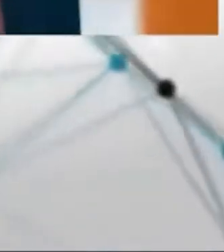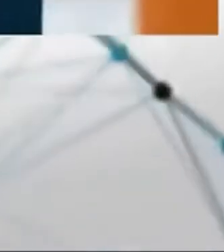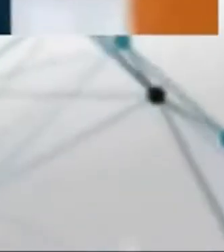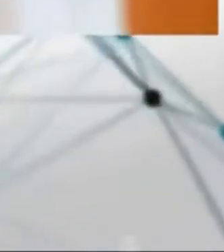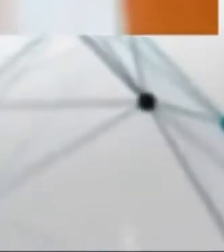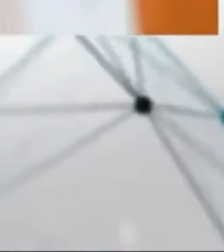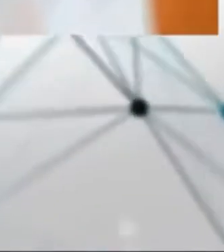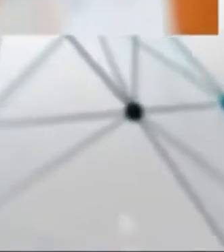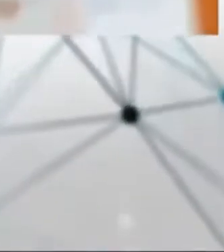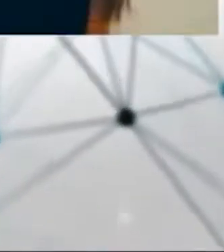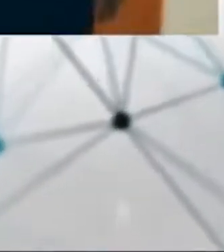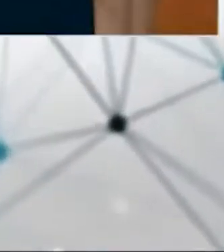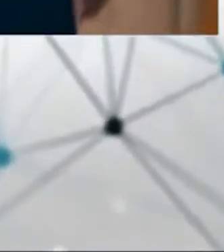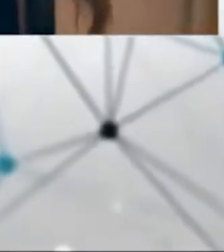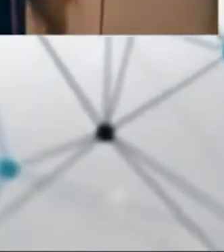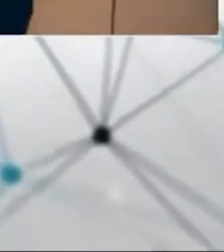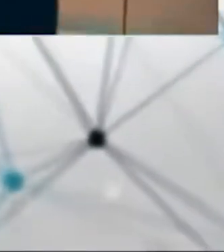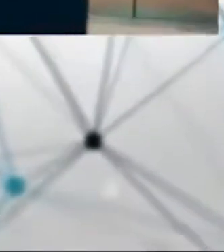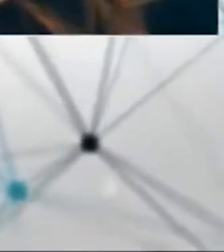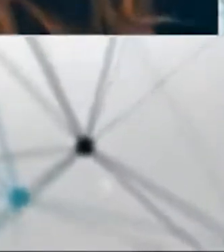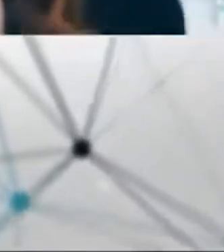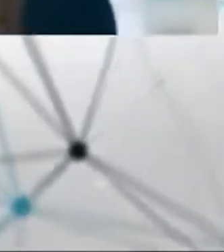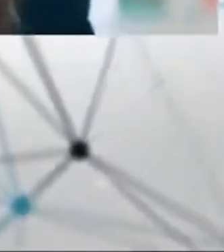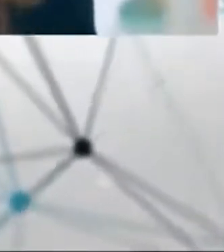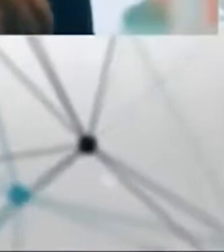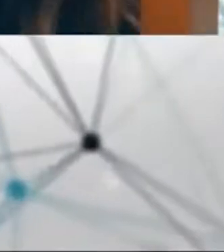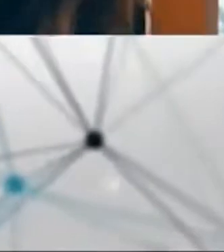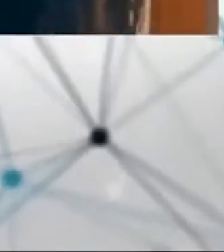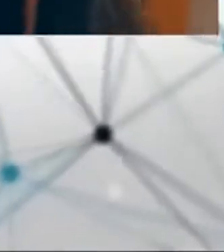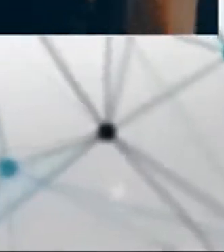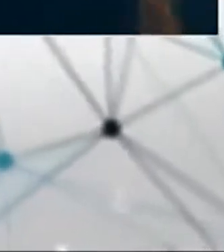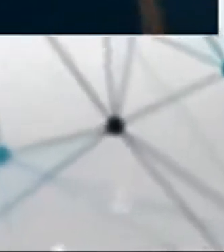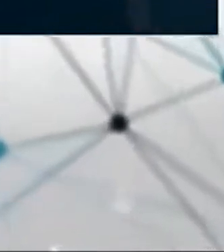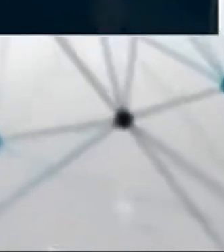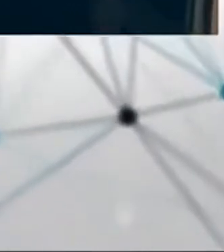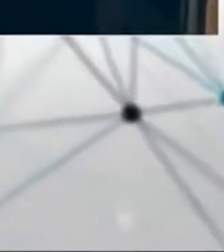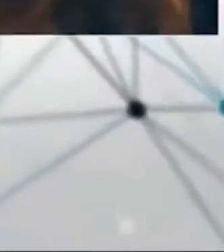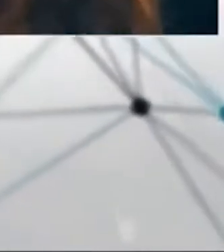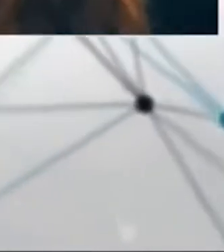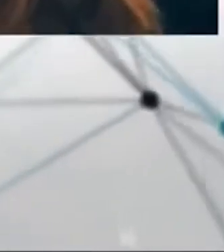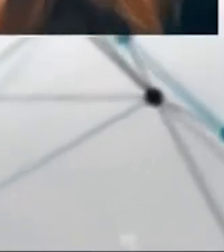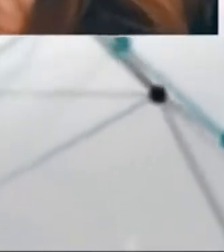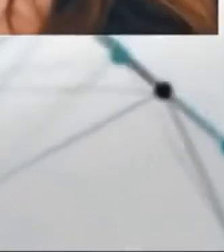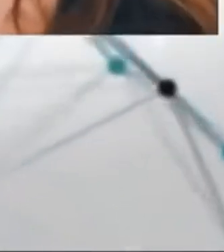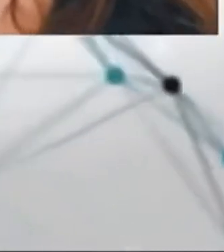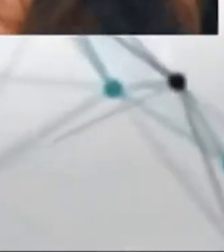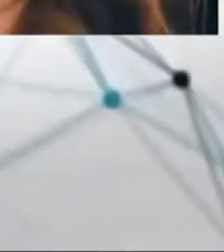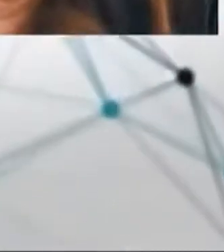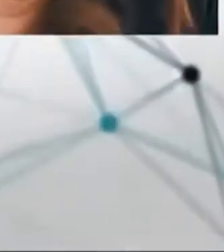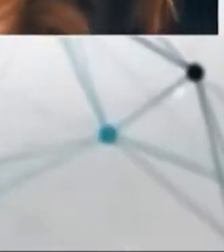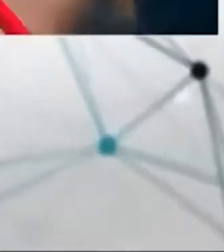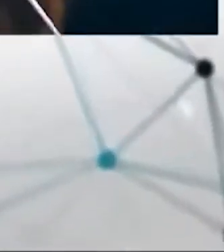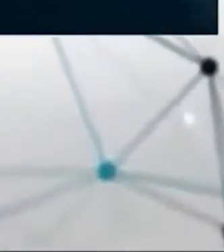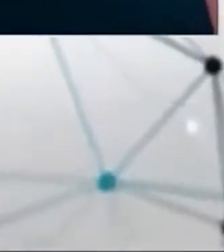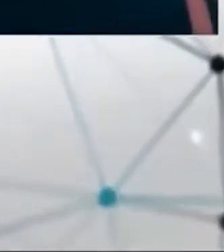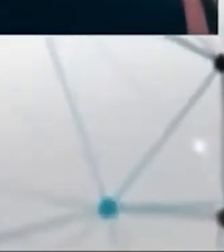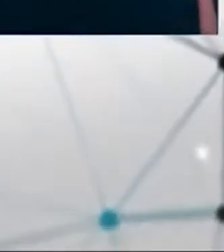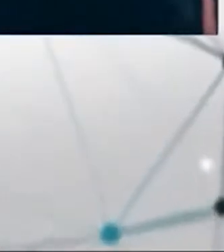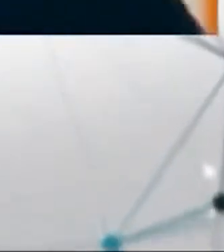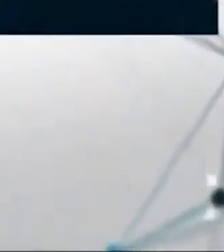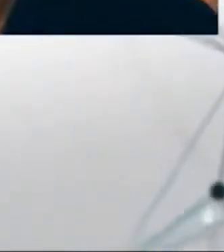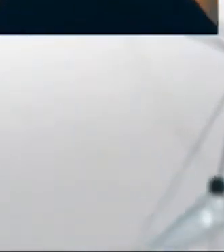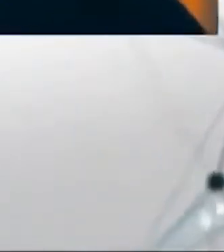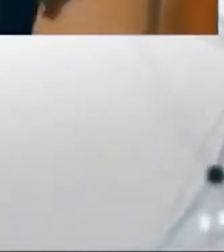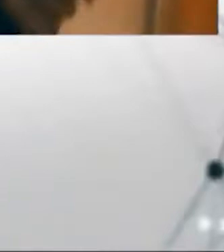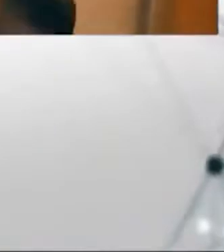Parece mais um dia normal nos escritórios Regos, mas não é. Eu vou mostrar um pouquinho da minha rotina aqui no escritório para vocês. Então vem